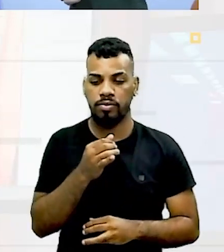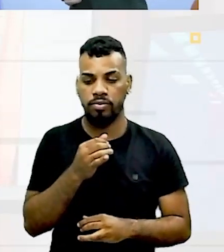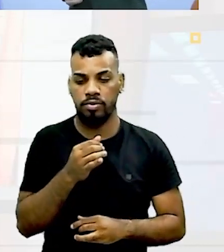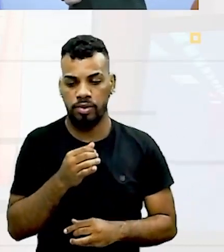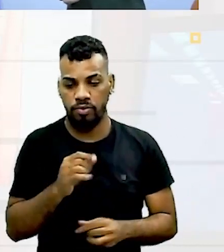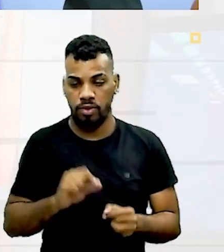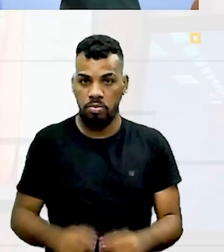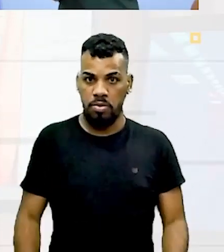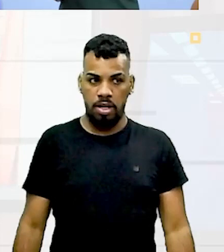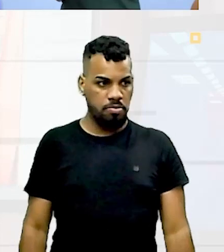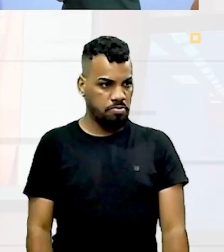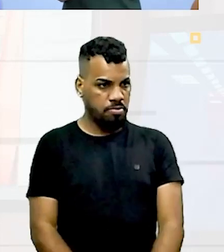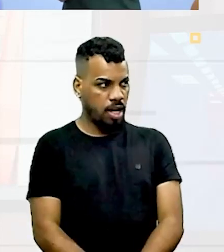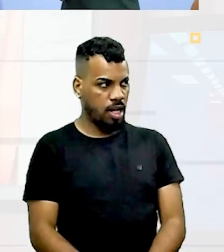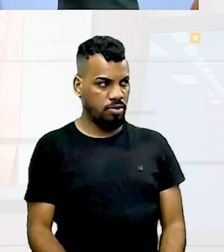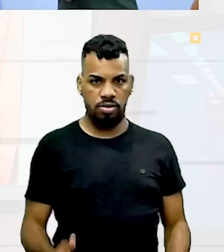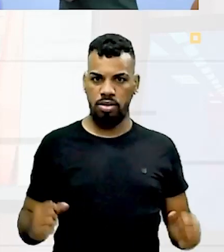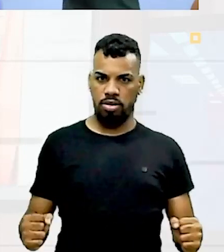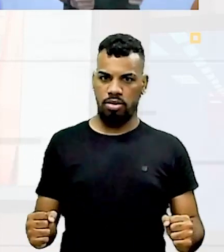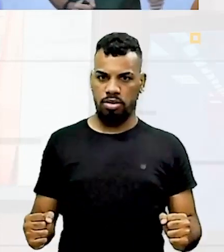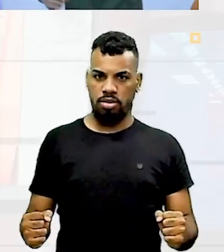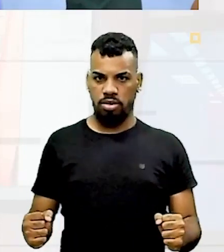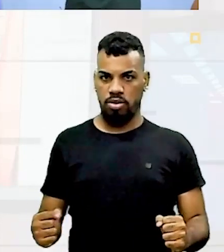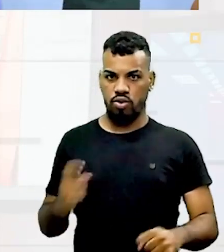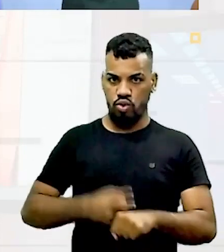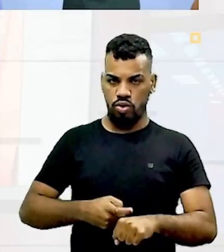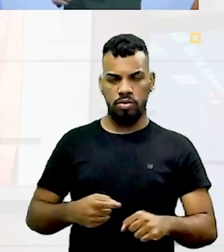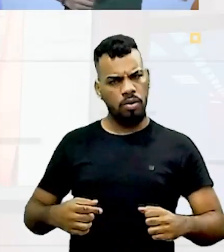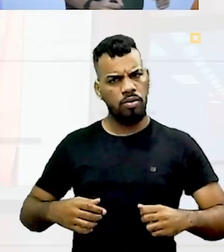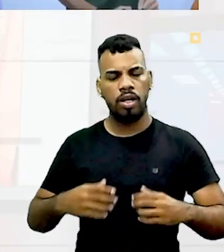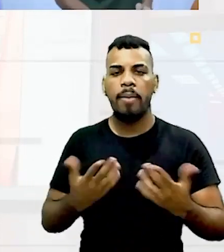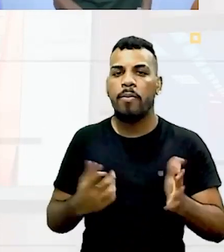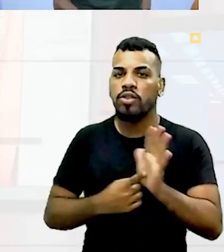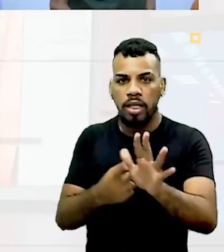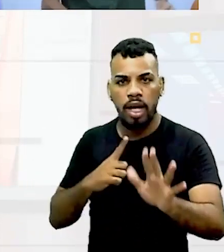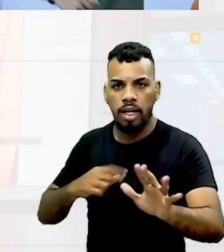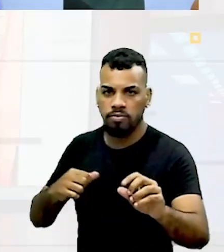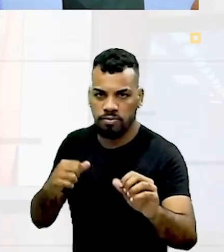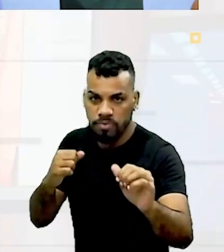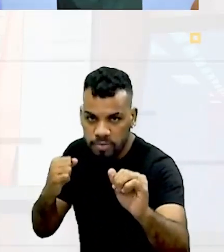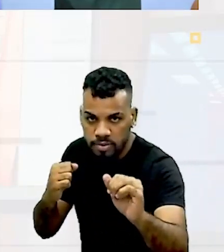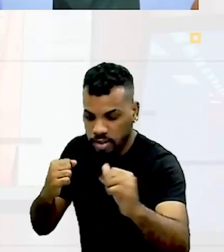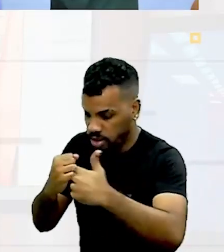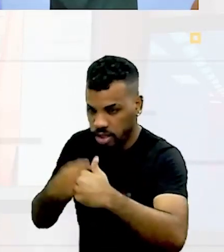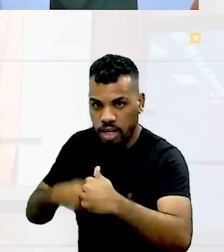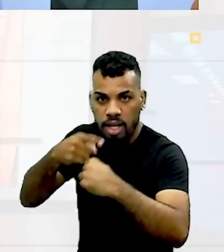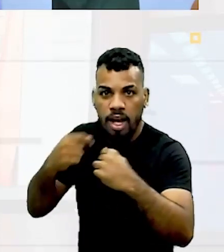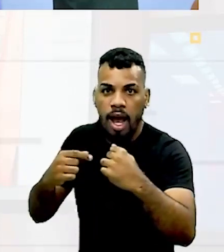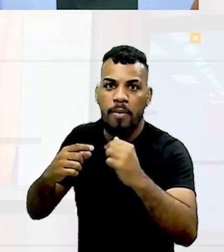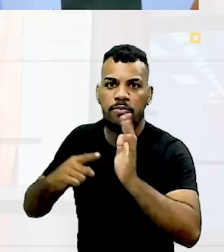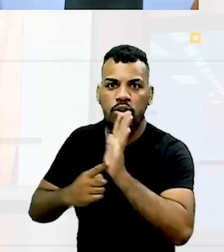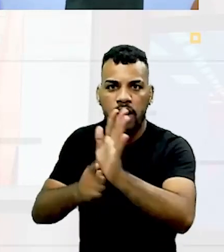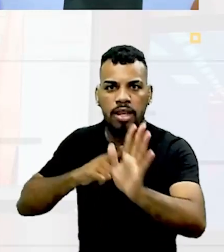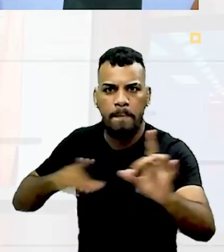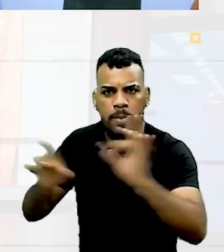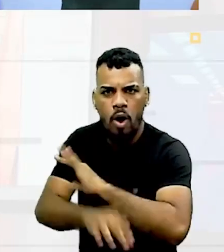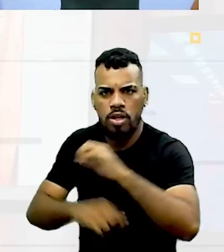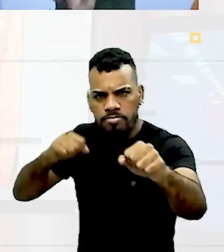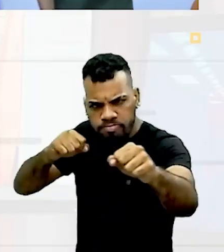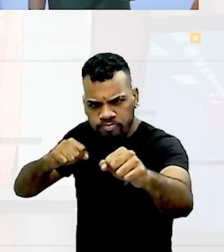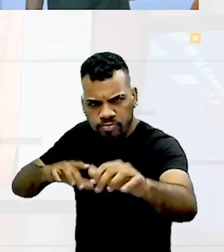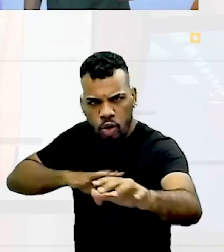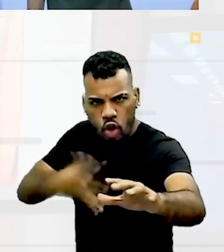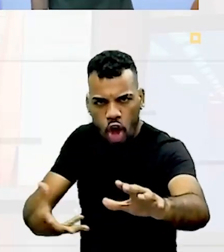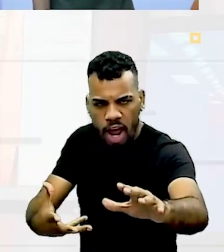braços parados, assim, fixos. Você quer mostrar que ele está pronto para lutar. Você quer expandir os braços dele, mostrar que você está pronto para a